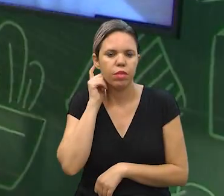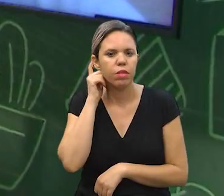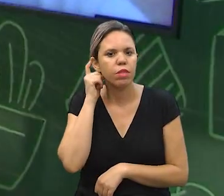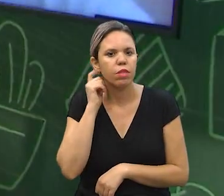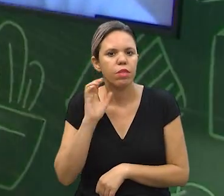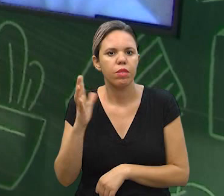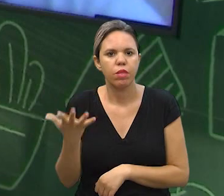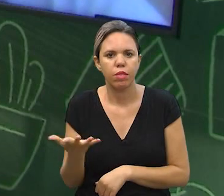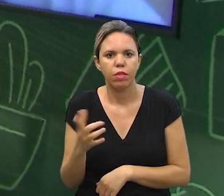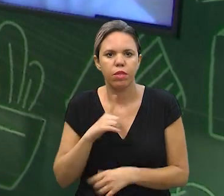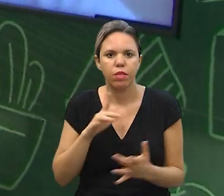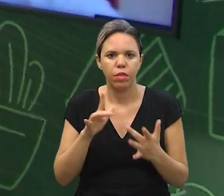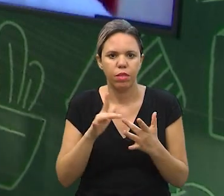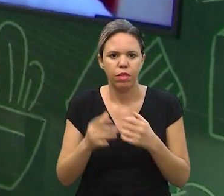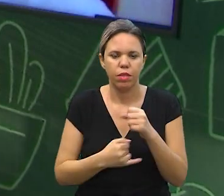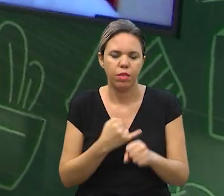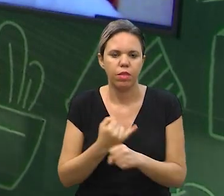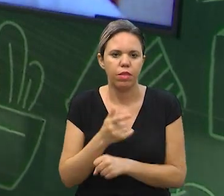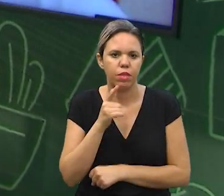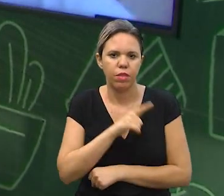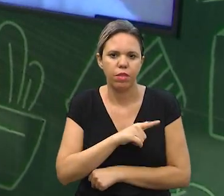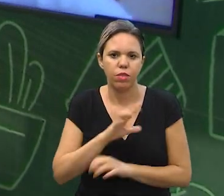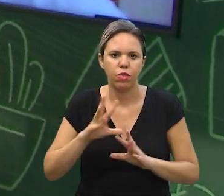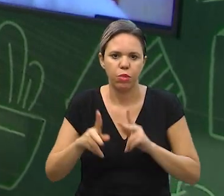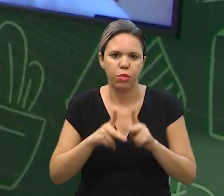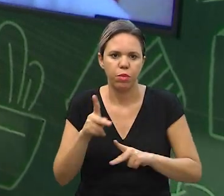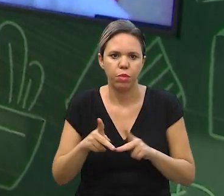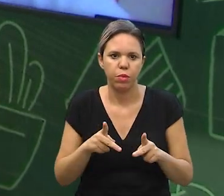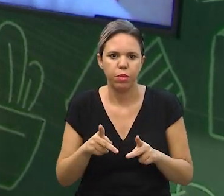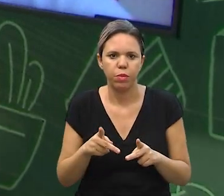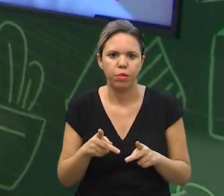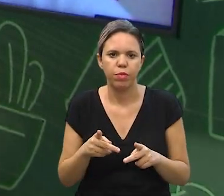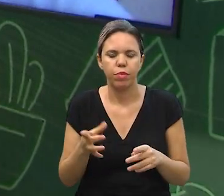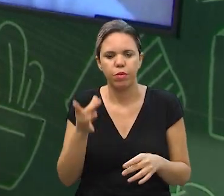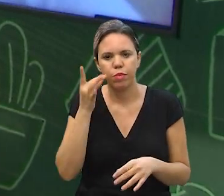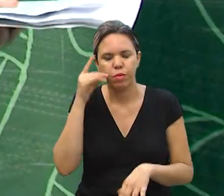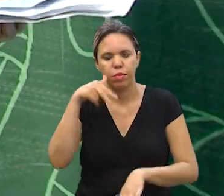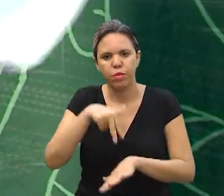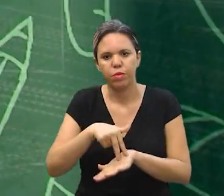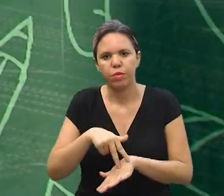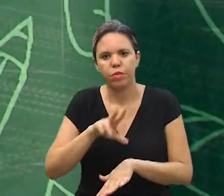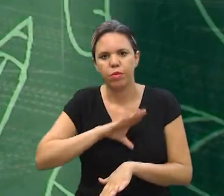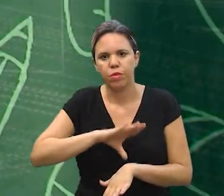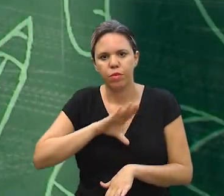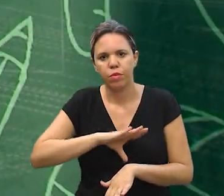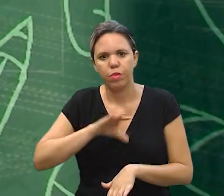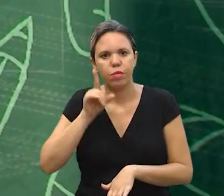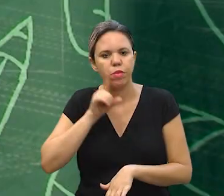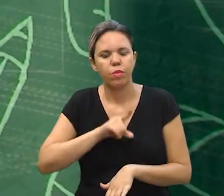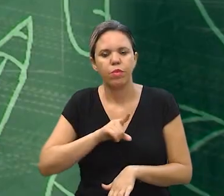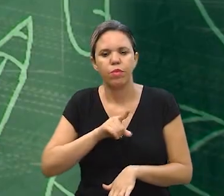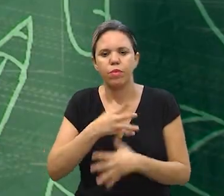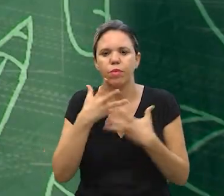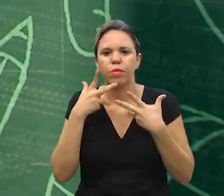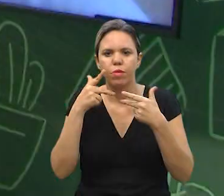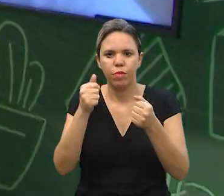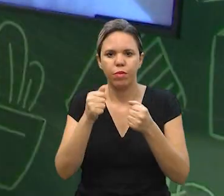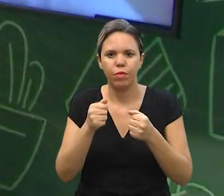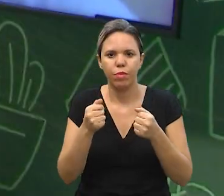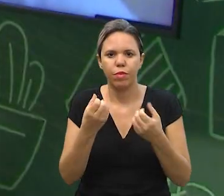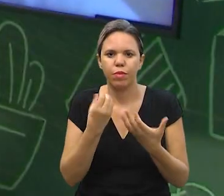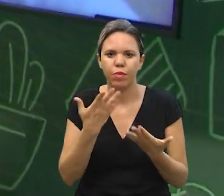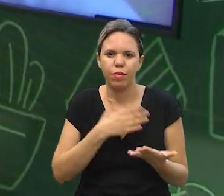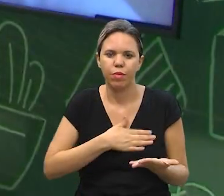professora? De repente, de ter sido virtual, né? Todo mundo pôde comparecer. Canadá, Estados Unidos. Foi maravilhoso.